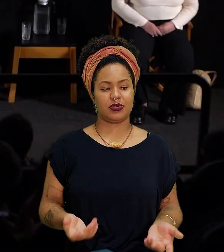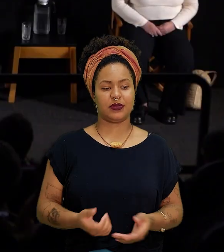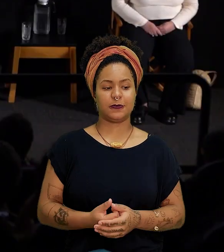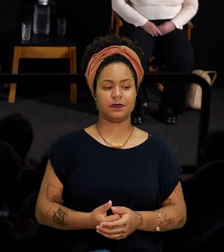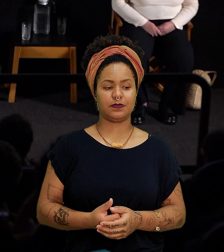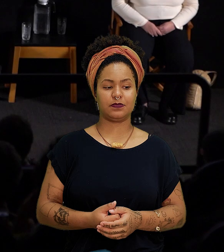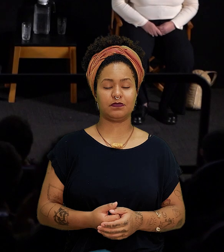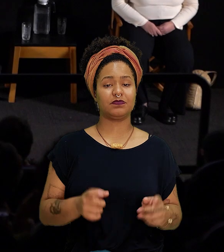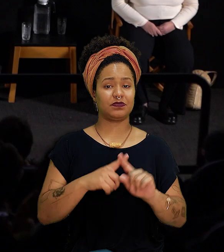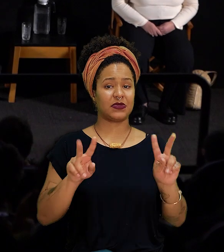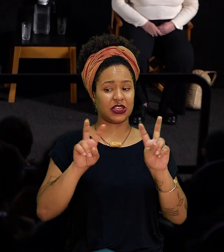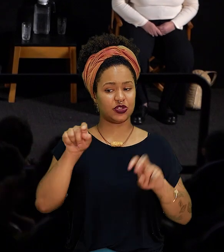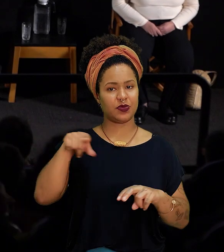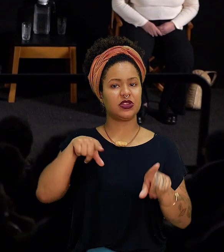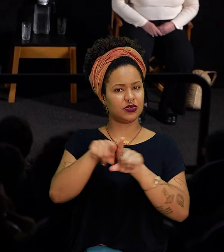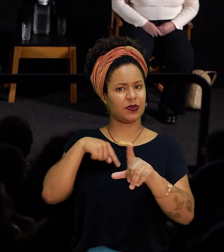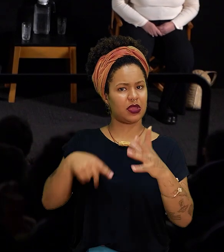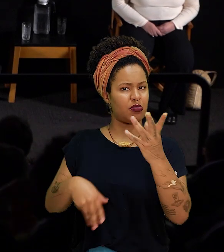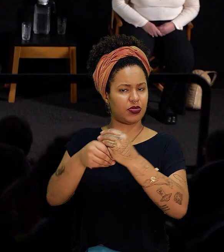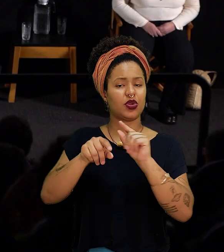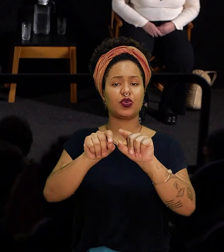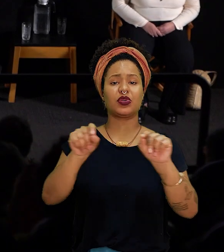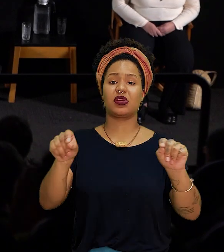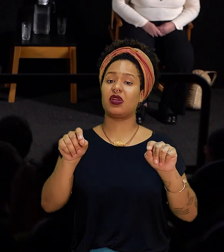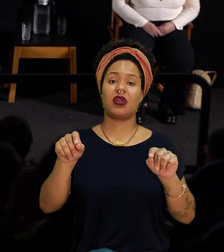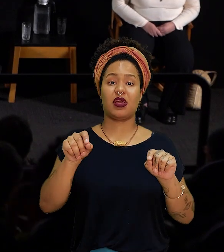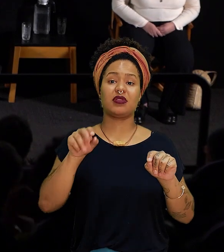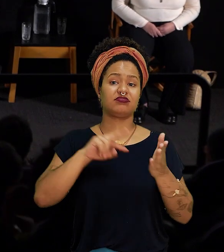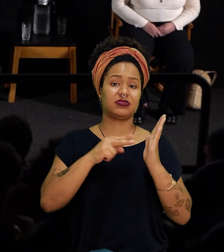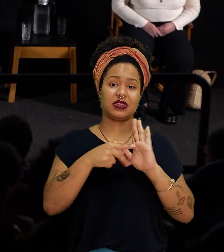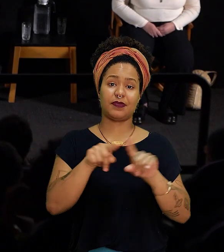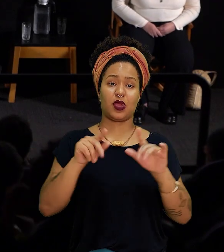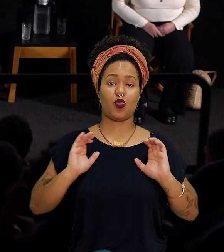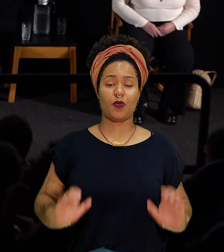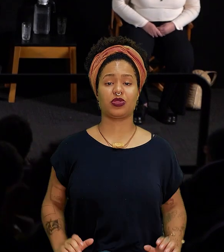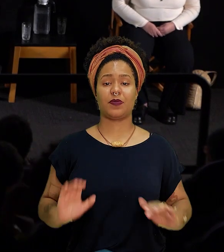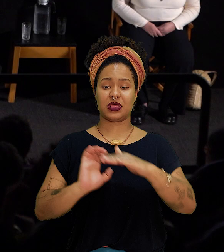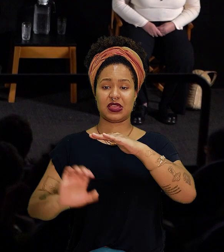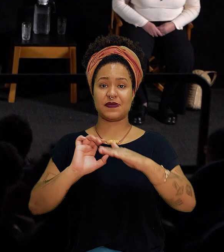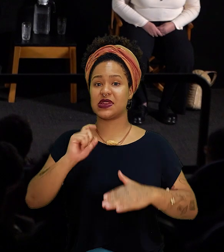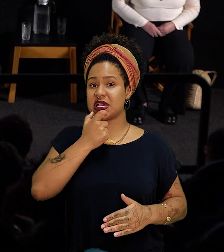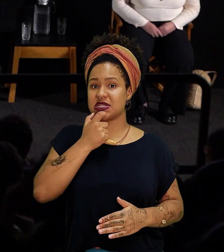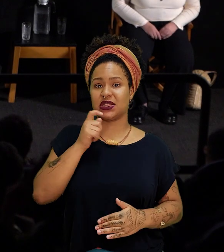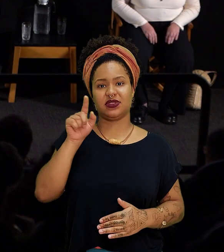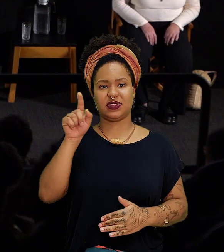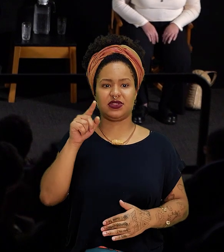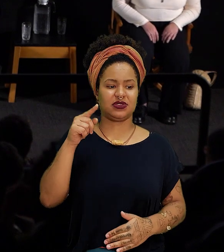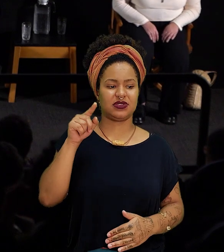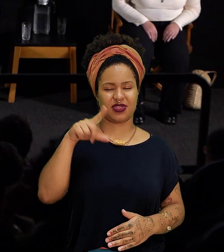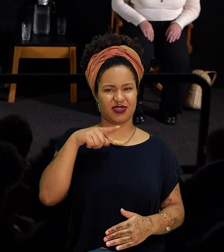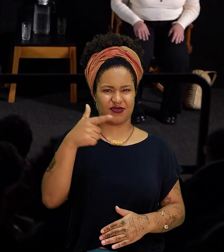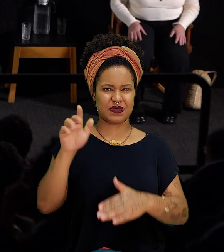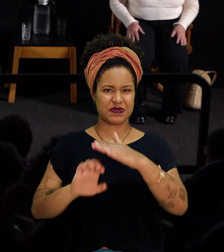nessa... Mas, sobre isso, eu quero dizer o seguinte, que não é diferente do comportamento das empresas inglesas, inclusive a